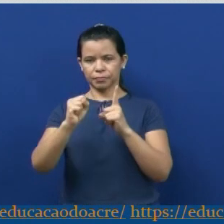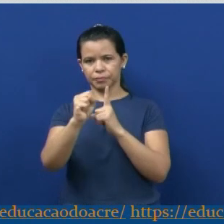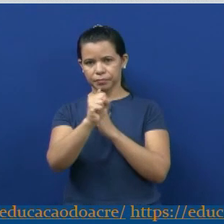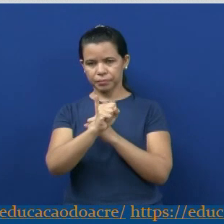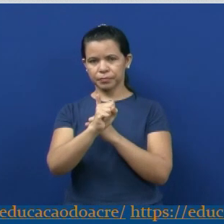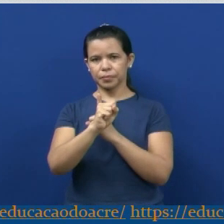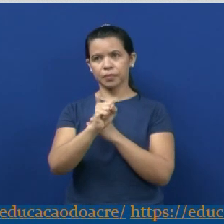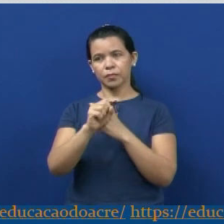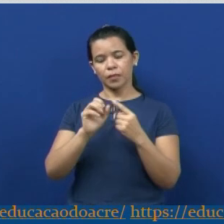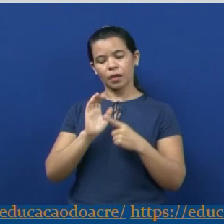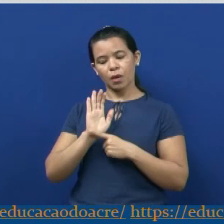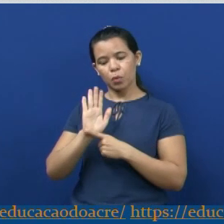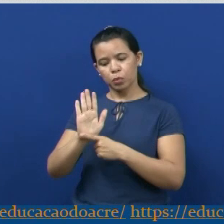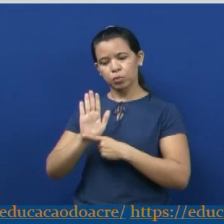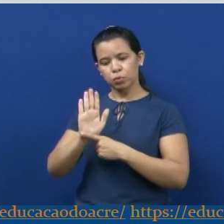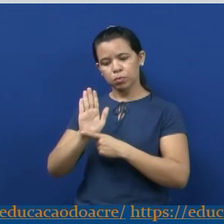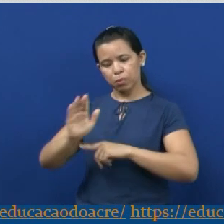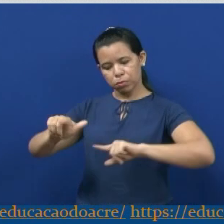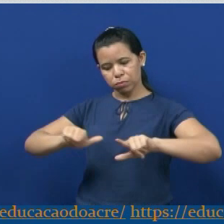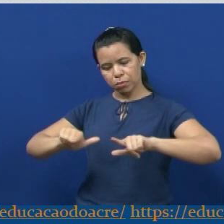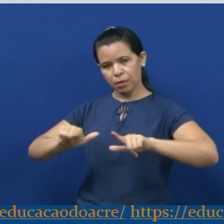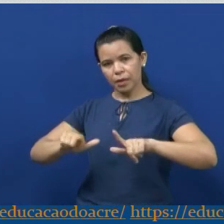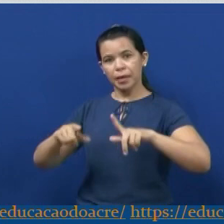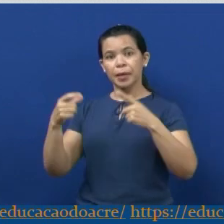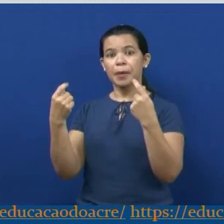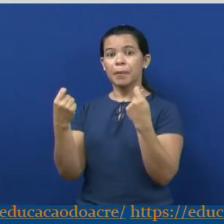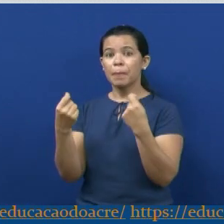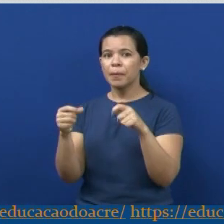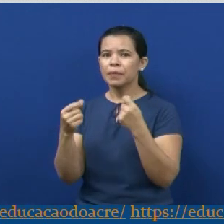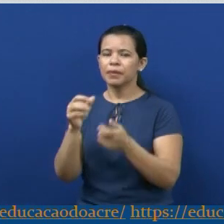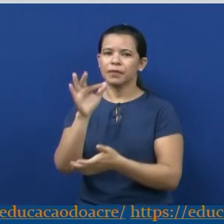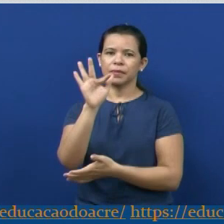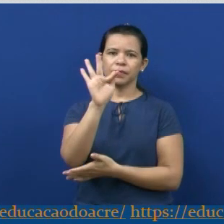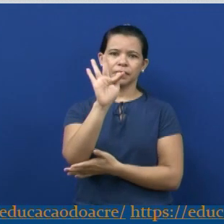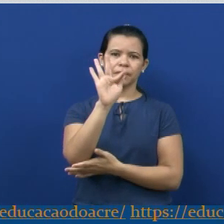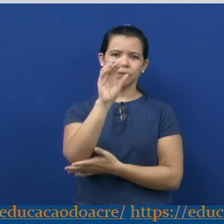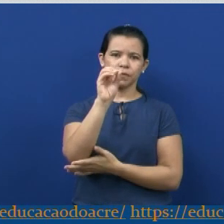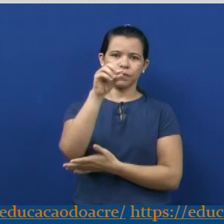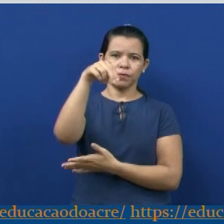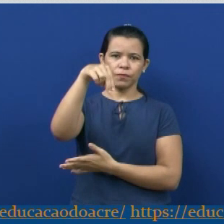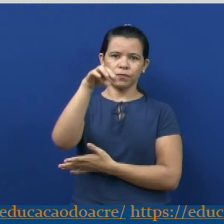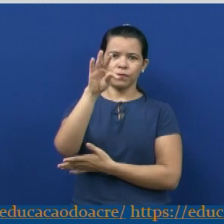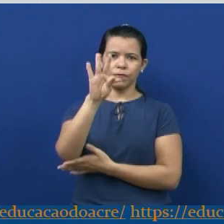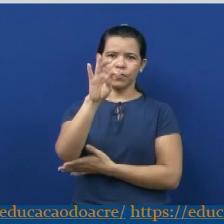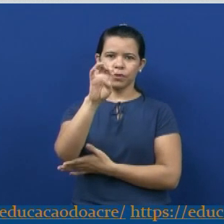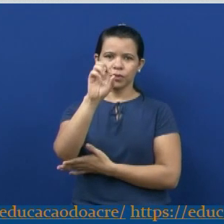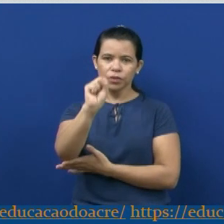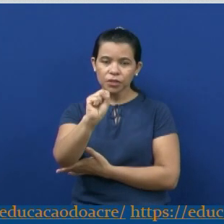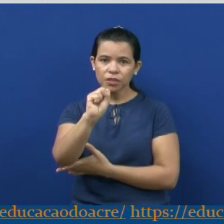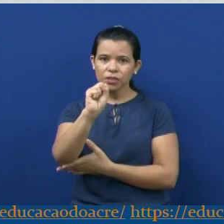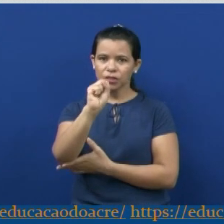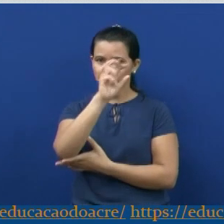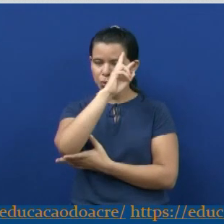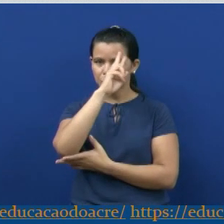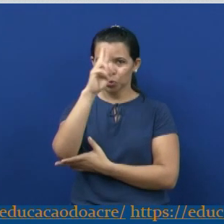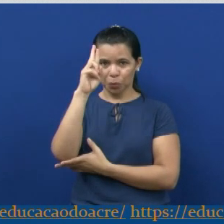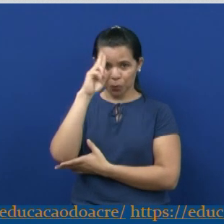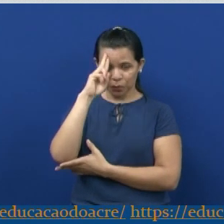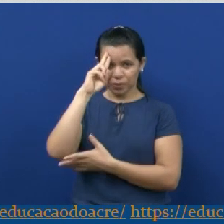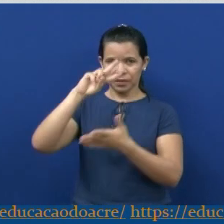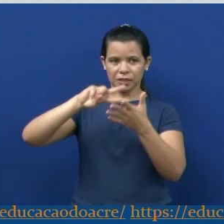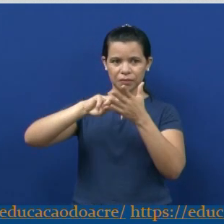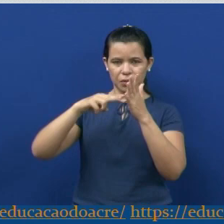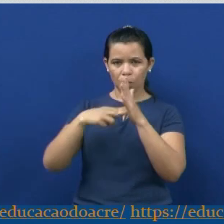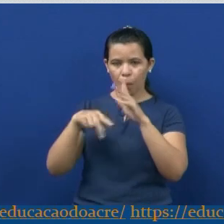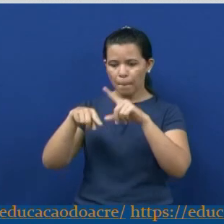ele precisa das fontes históricas, Além dessas fontes históricas que são objetos de pesquisa,